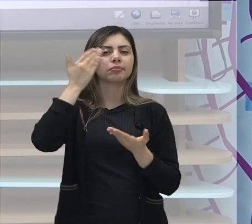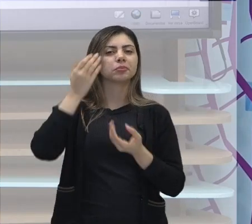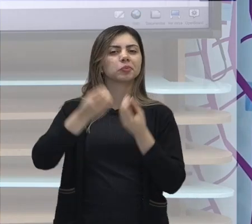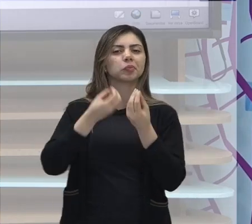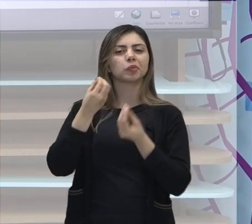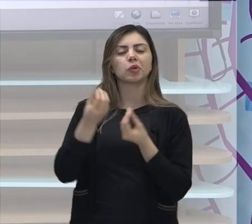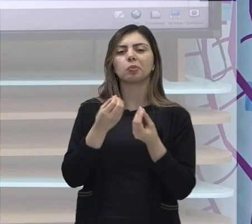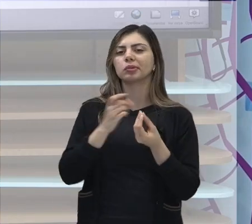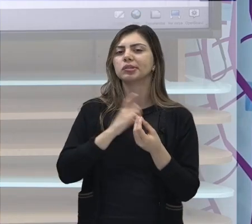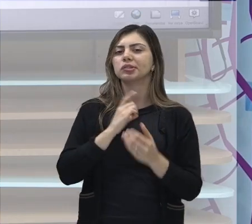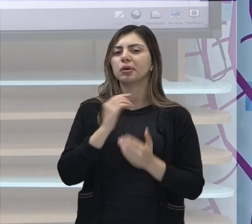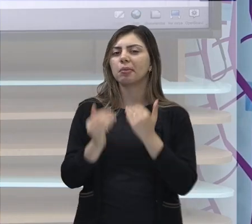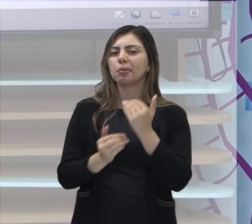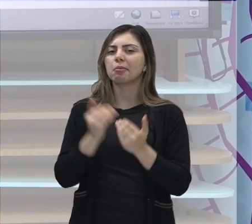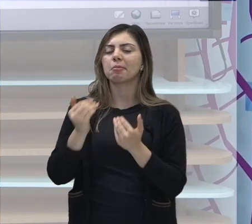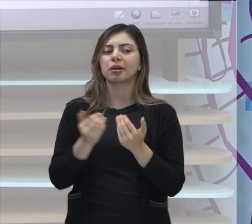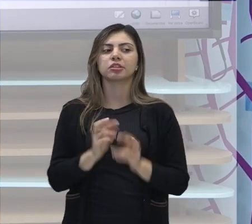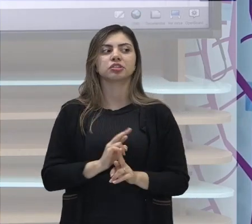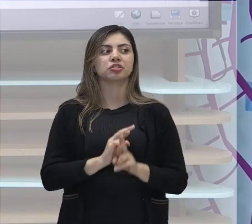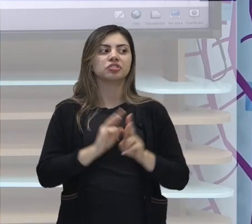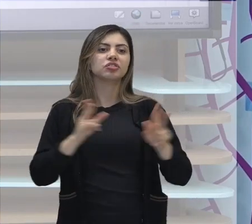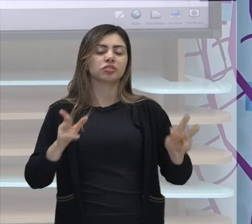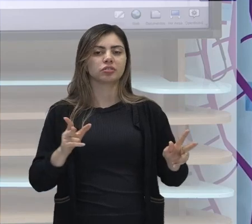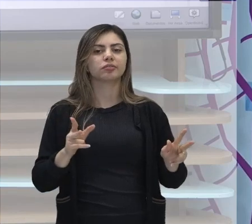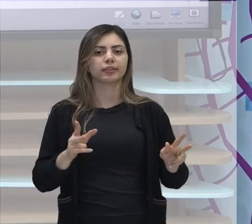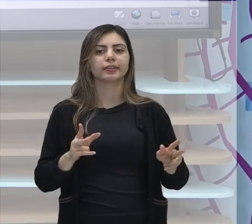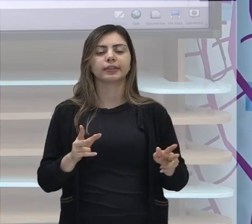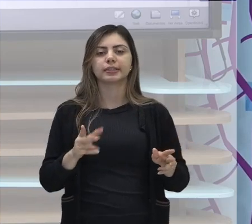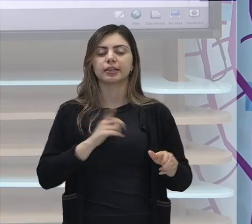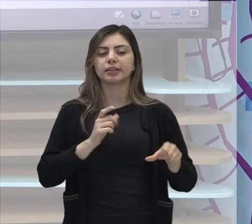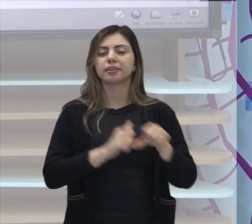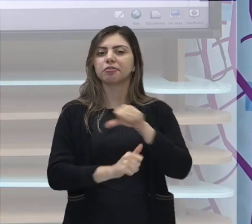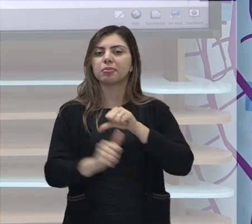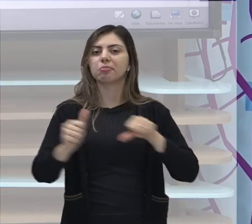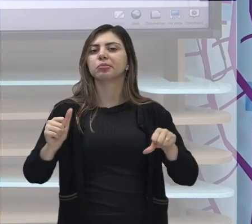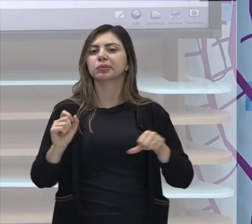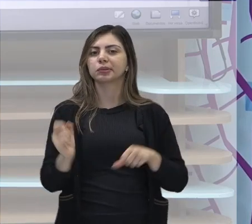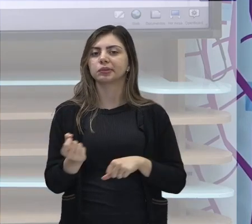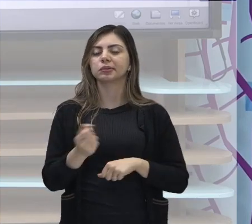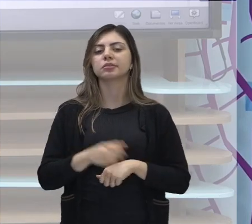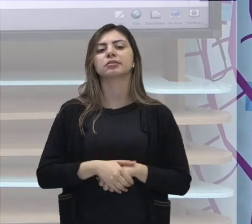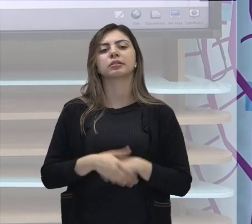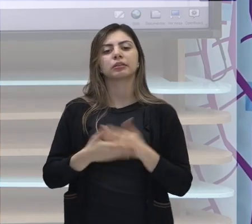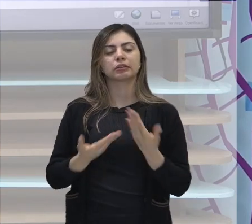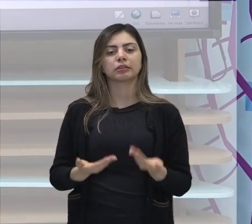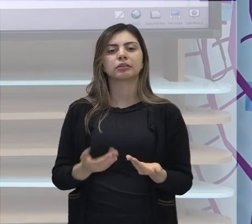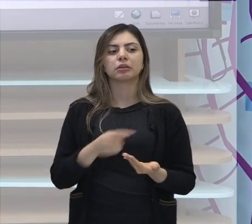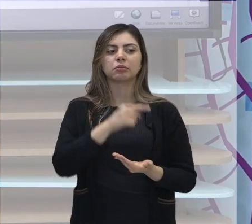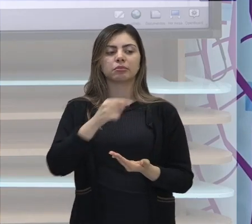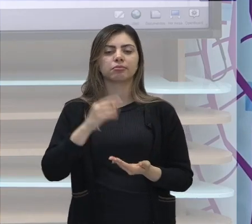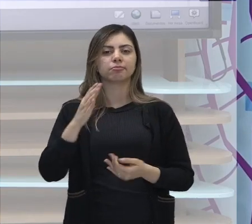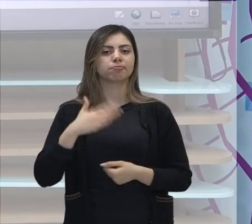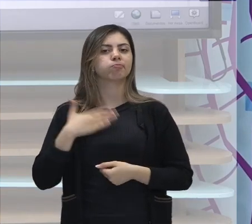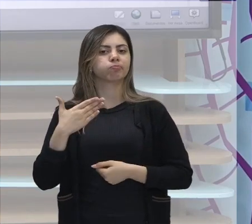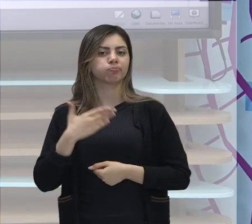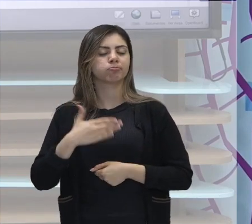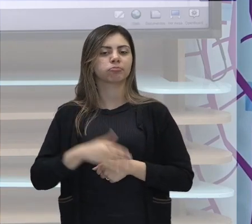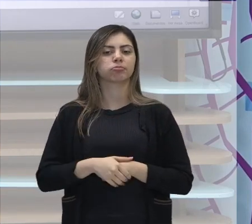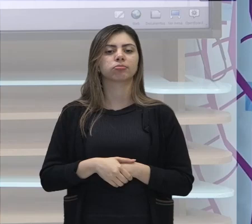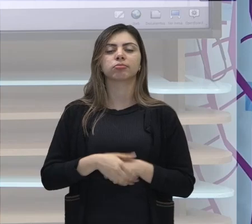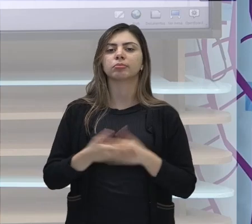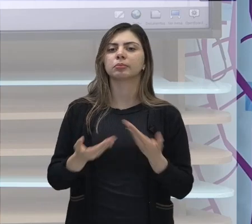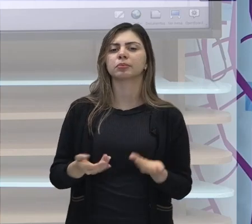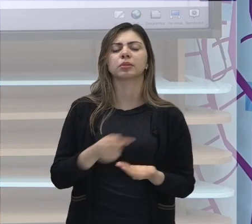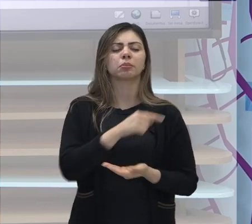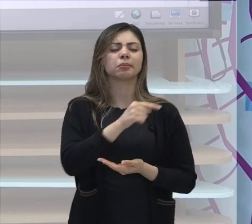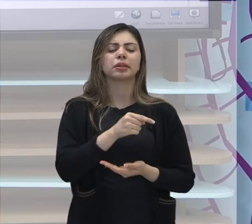como o choque de realidade, o choque do pensar, ele foi muito brutal, né? Não